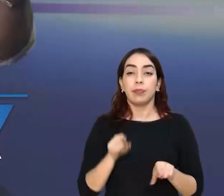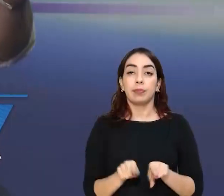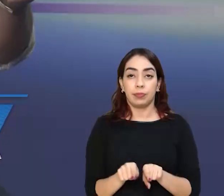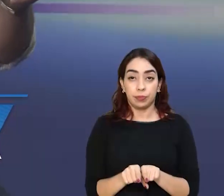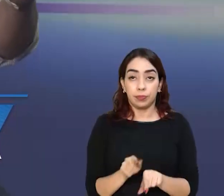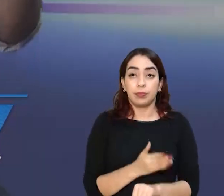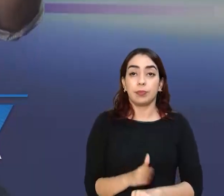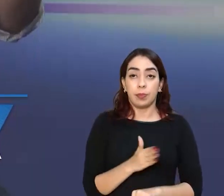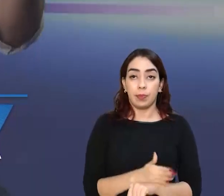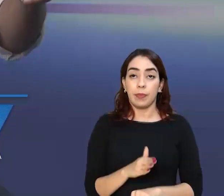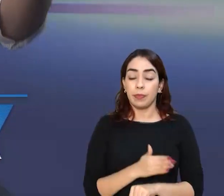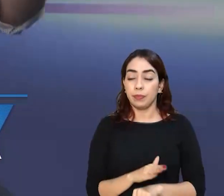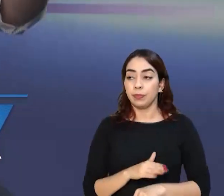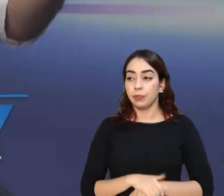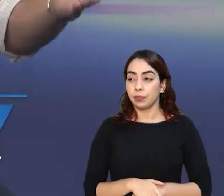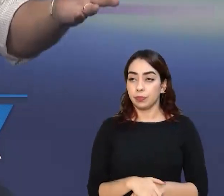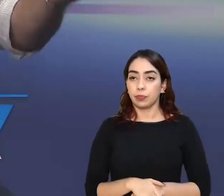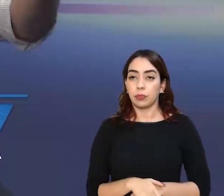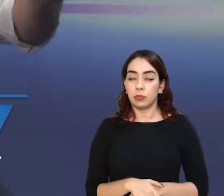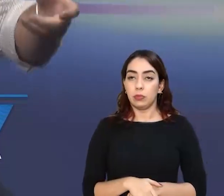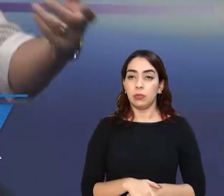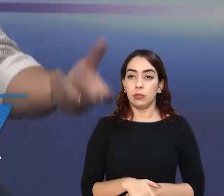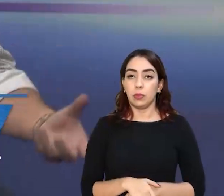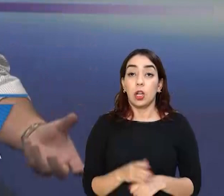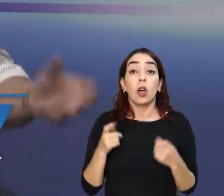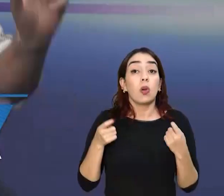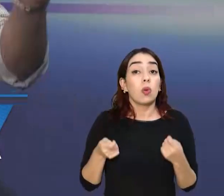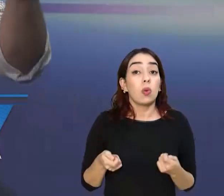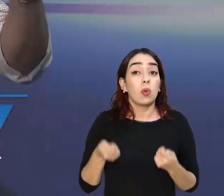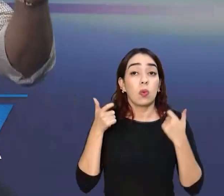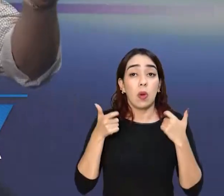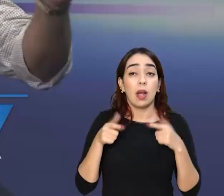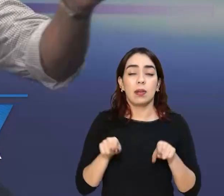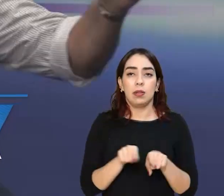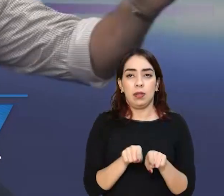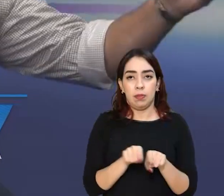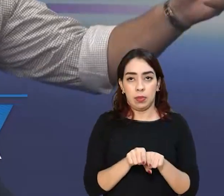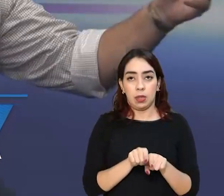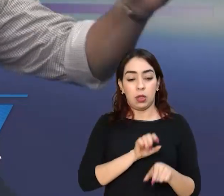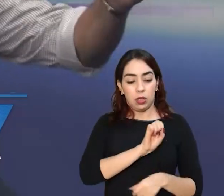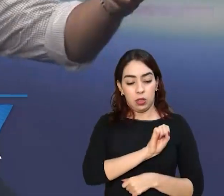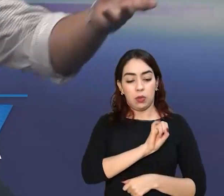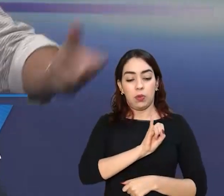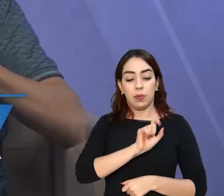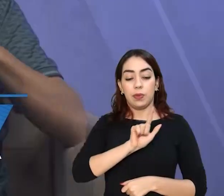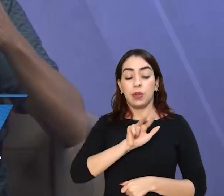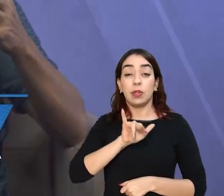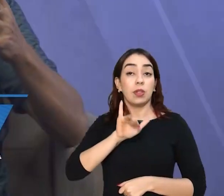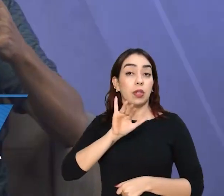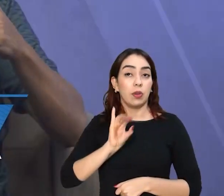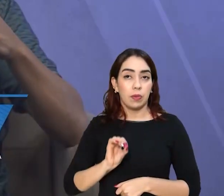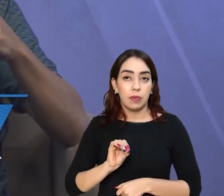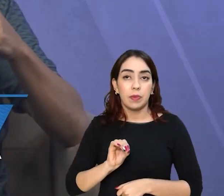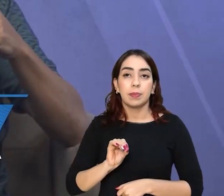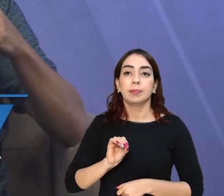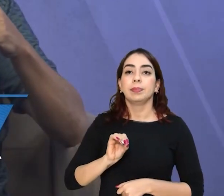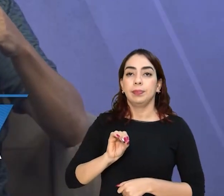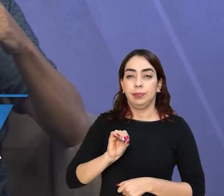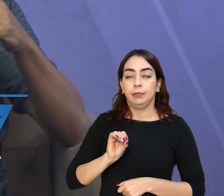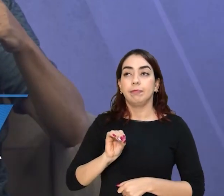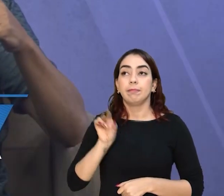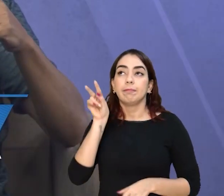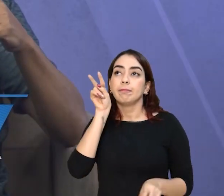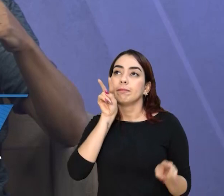Seria mais um gol no fim do jogo. Não é o que eu estou dizendo, ia decidir novamente. O Silvio Romero estava impedido por questões de centímetro. É isso que eu estou falando, era o Lucero, acho,